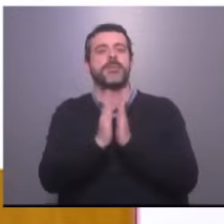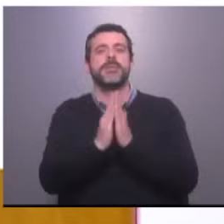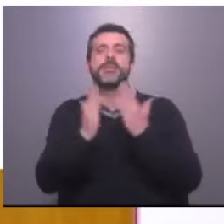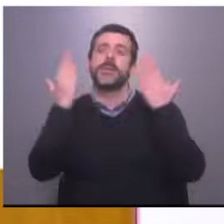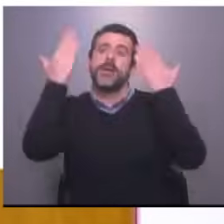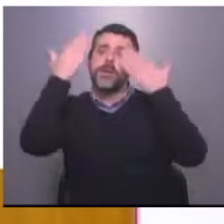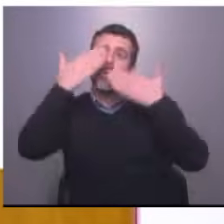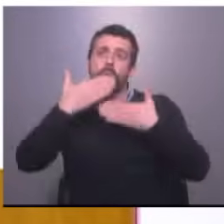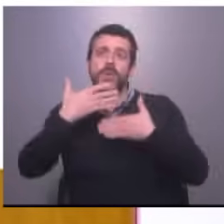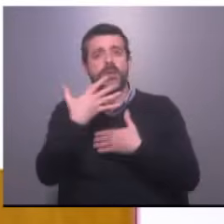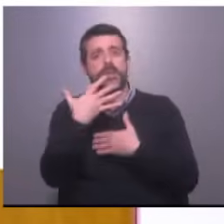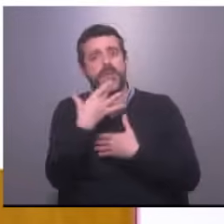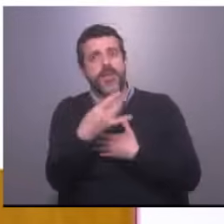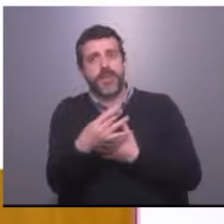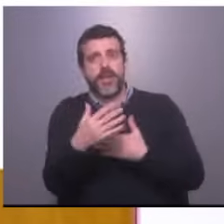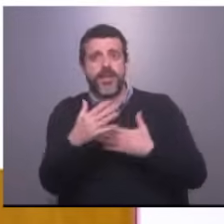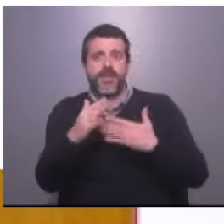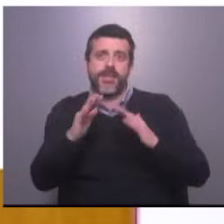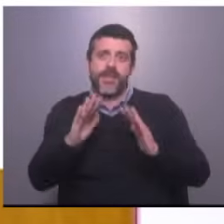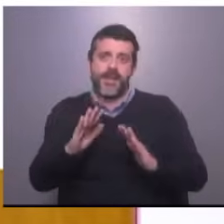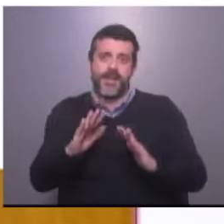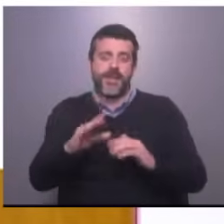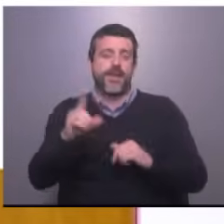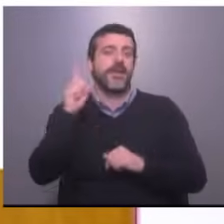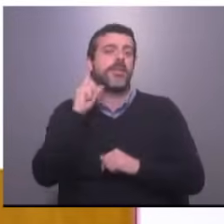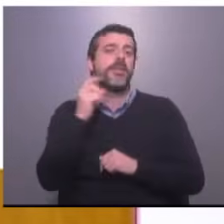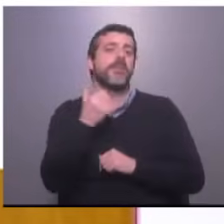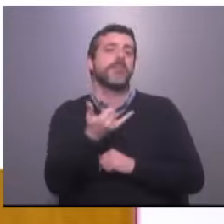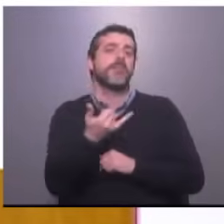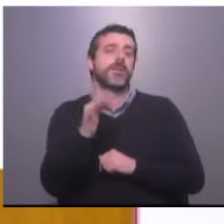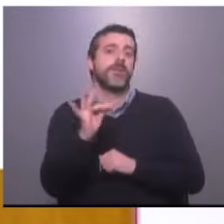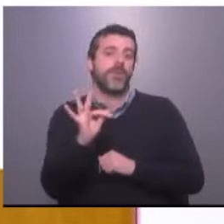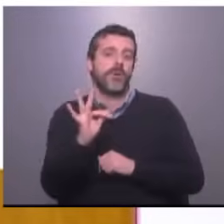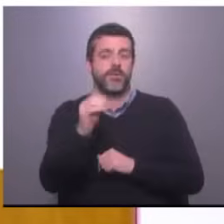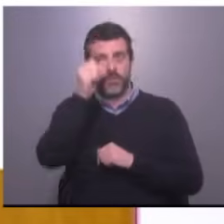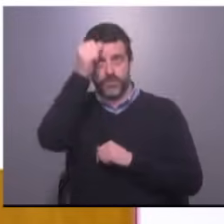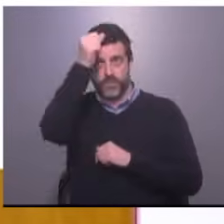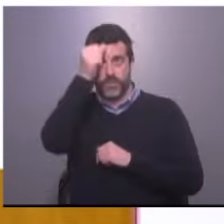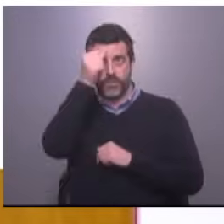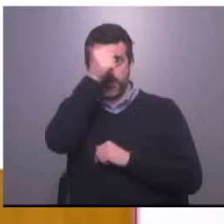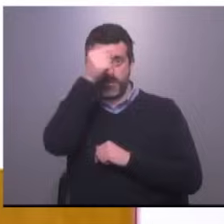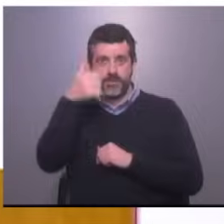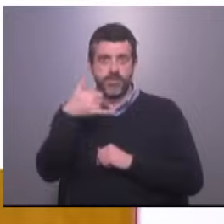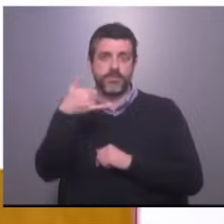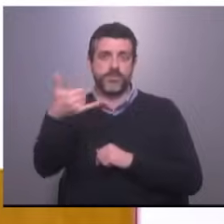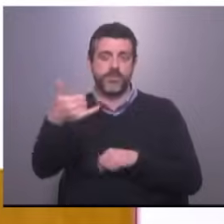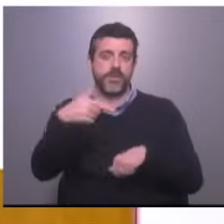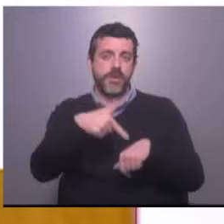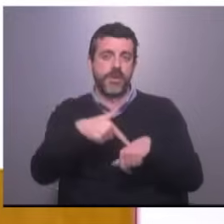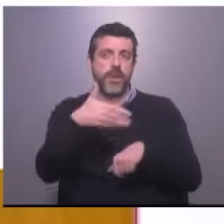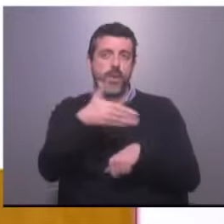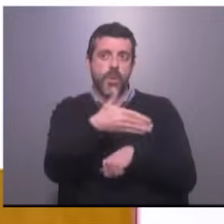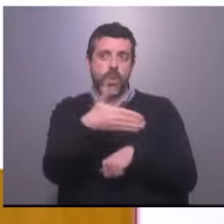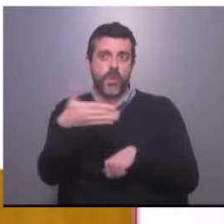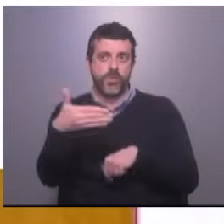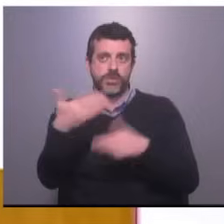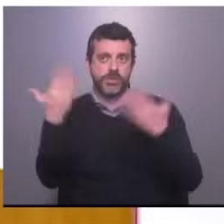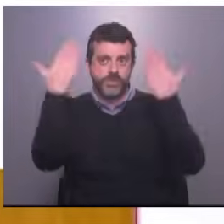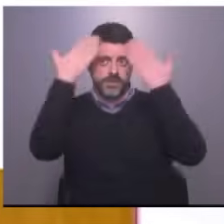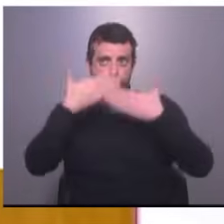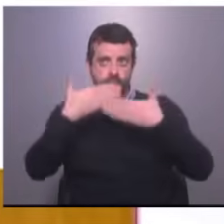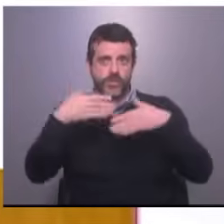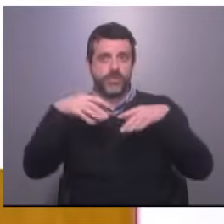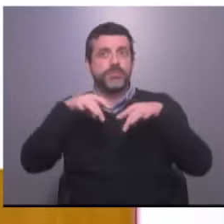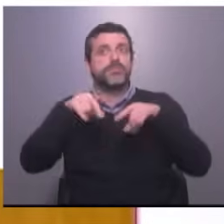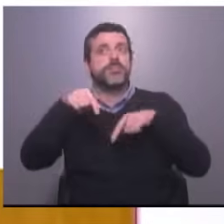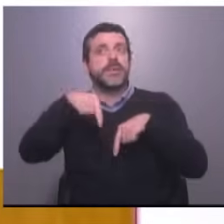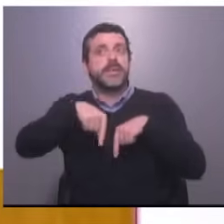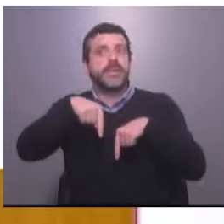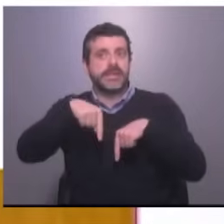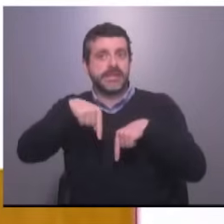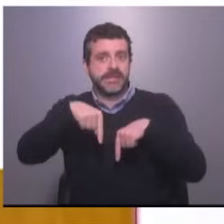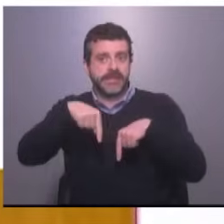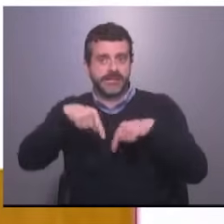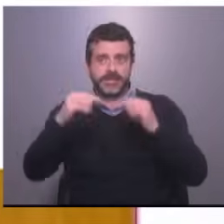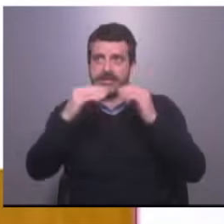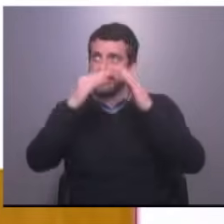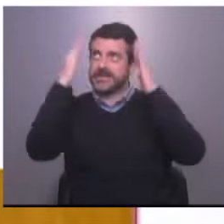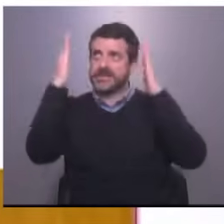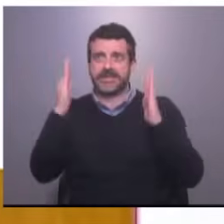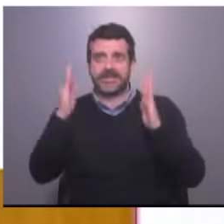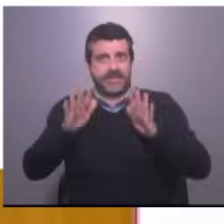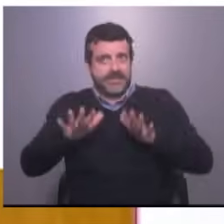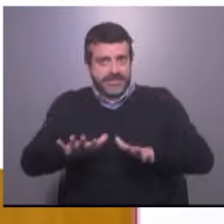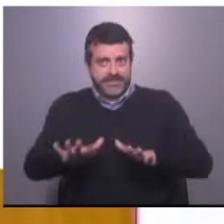a missa da Noite de Natal. A missa da Noite de Natal, no dia 24, próximo domingo, às 23h,